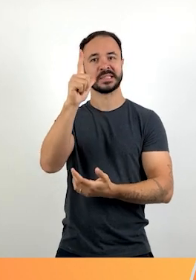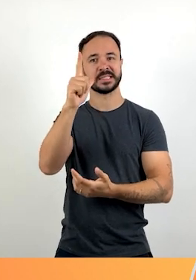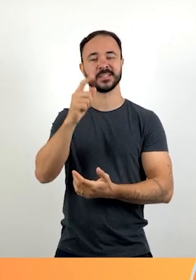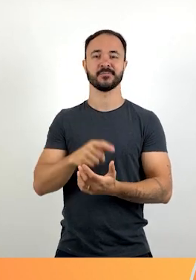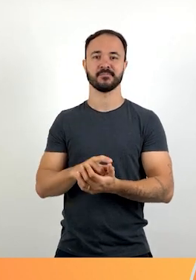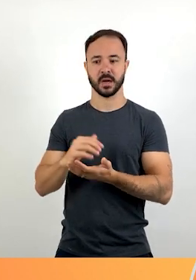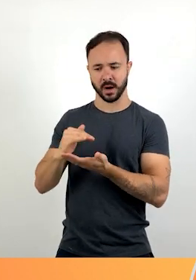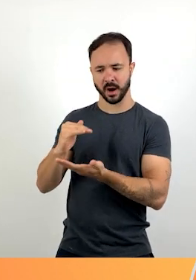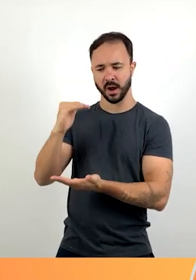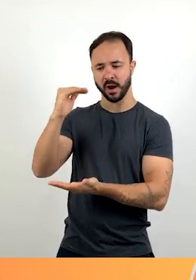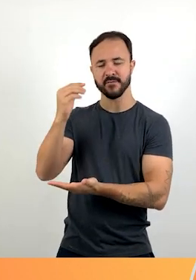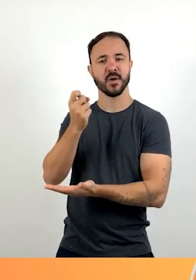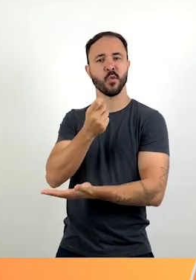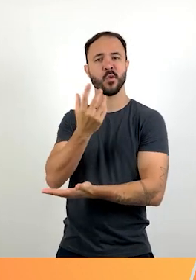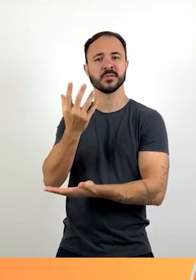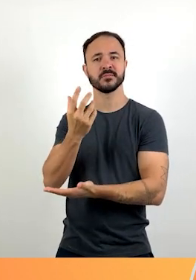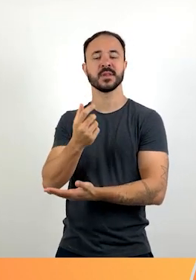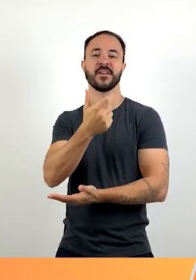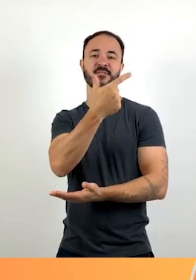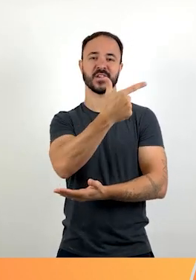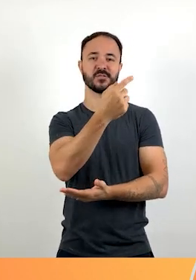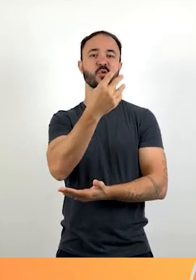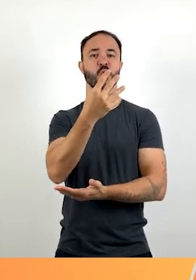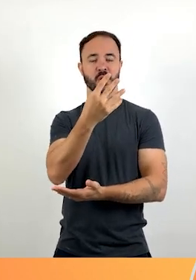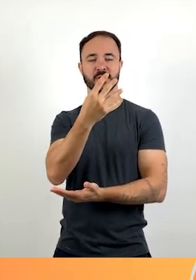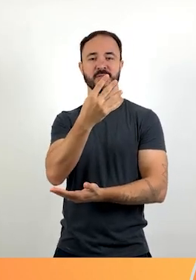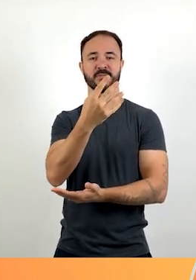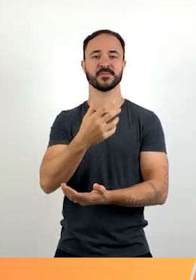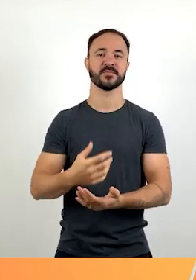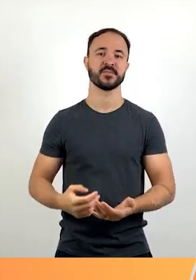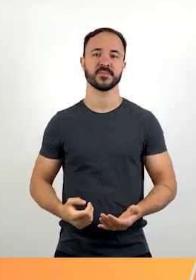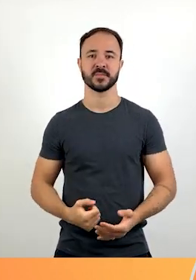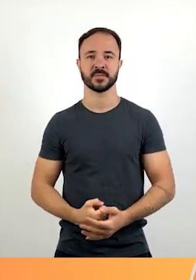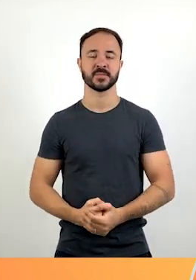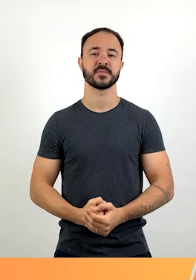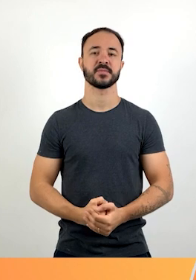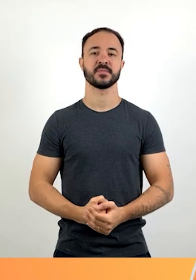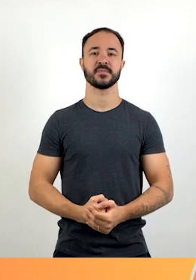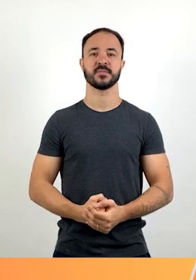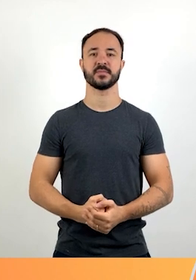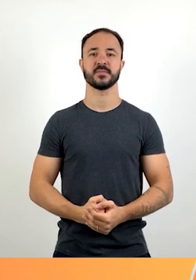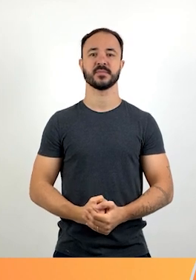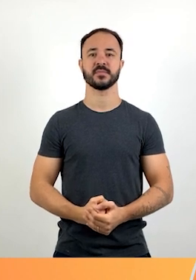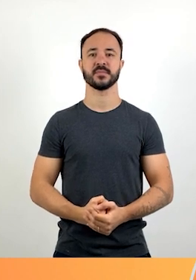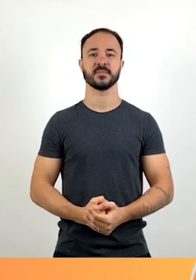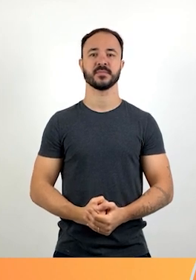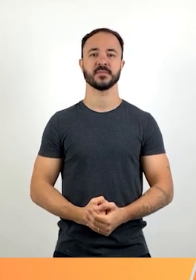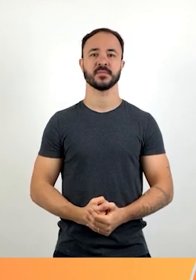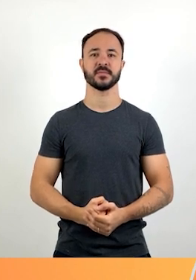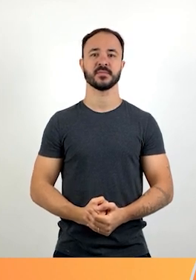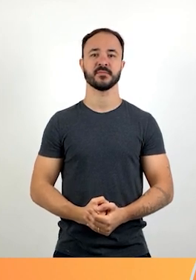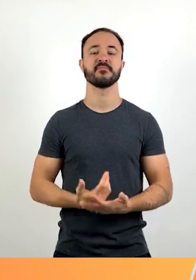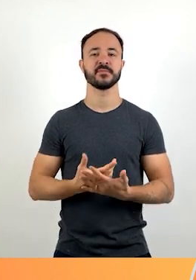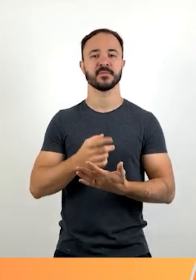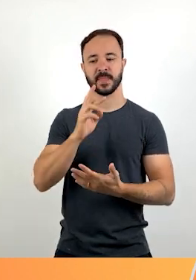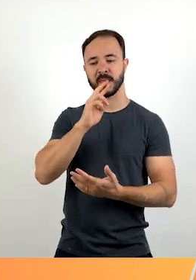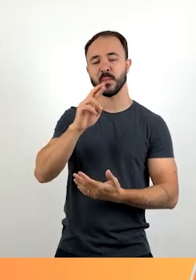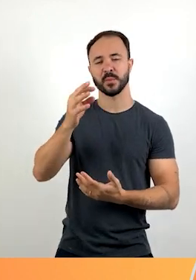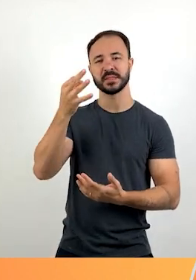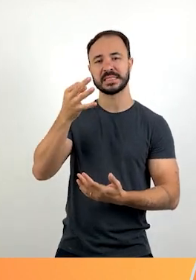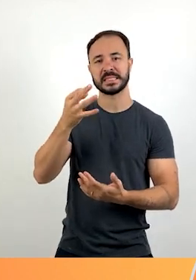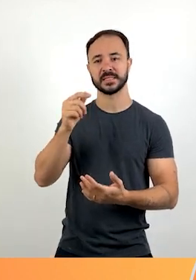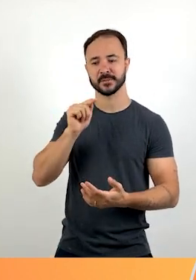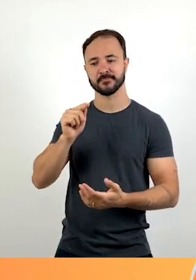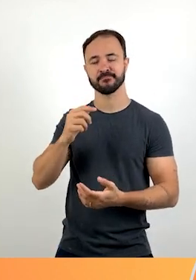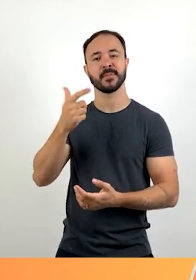24 garrafas que tem o valor de 2/3 de 1 litro de leite. Certinho? Então, a resposta aí correta aqui